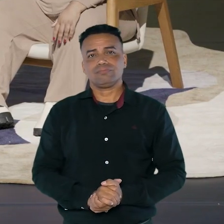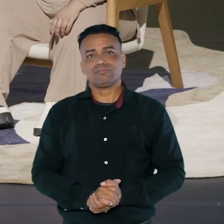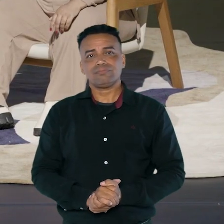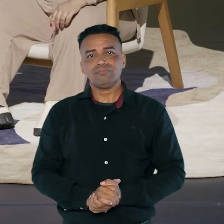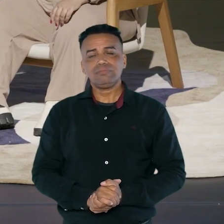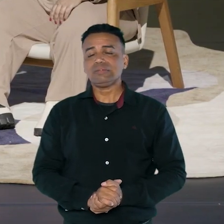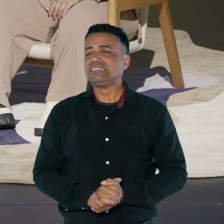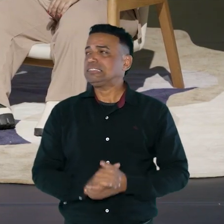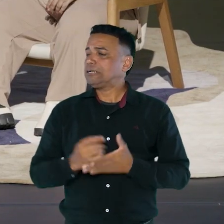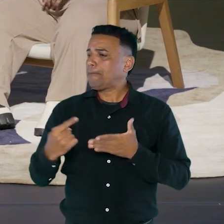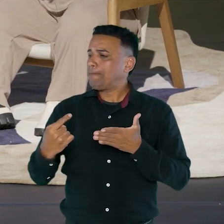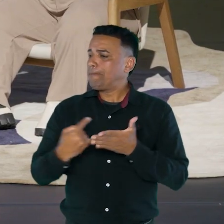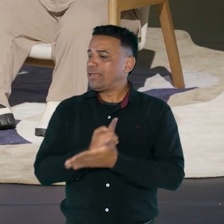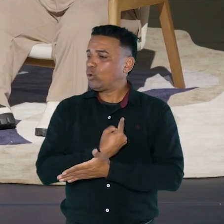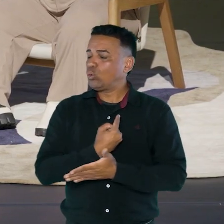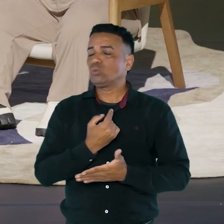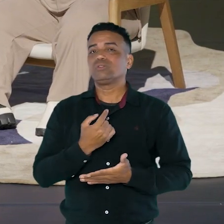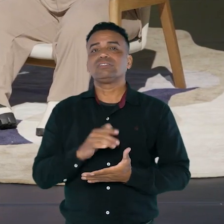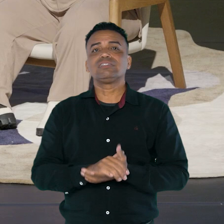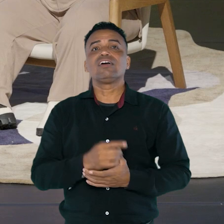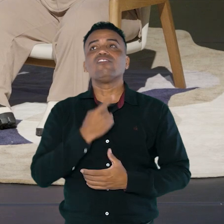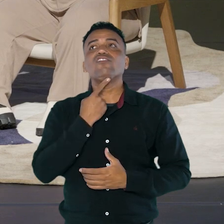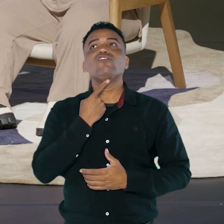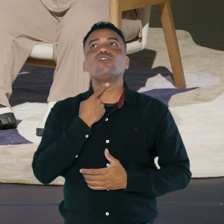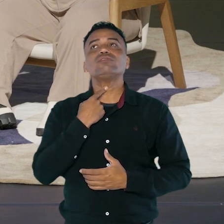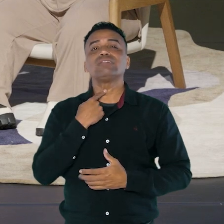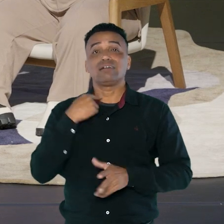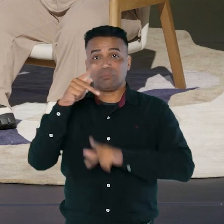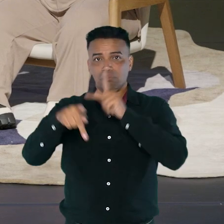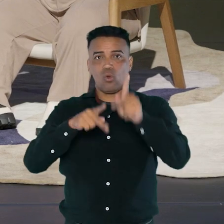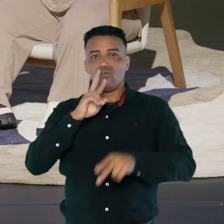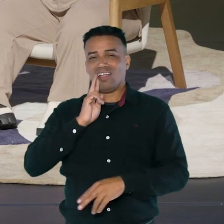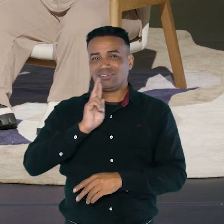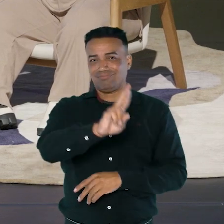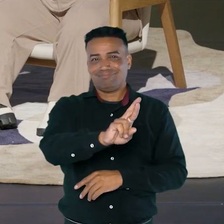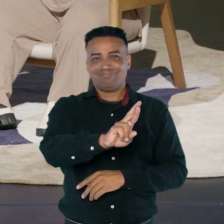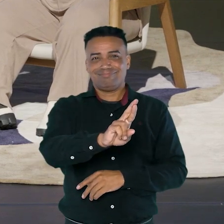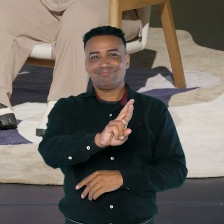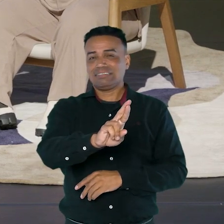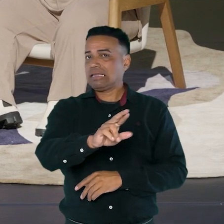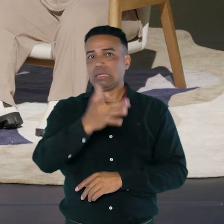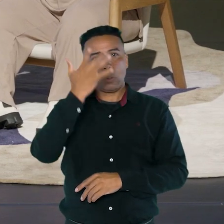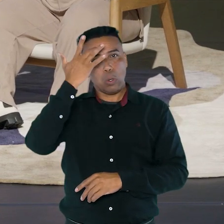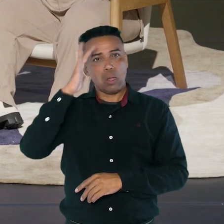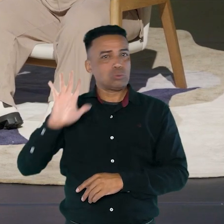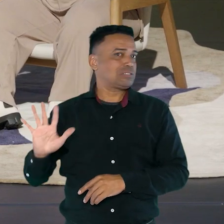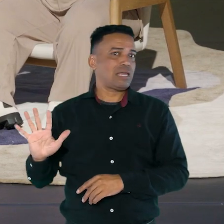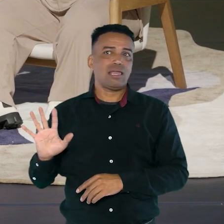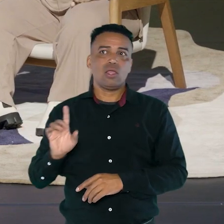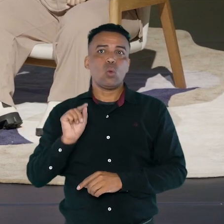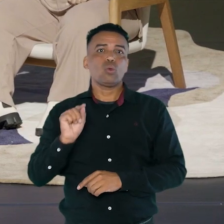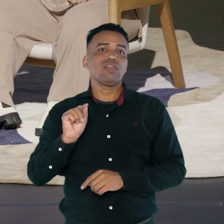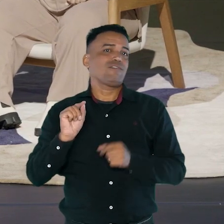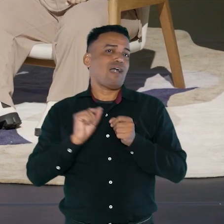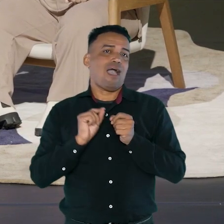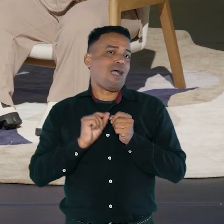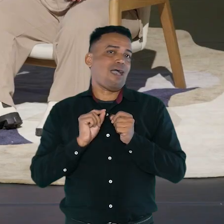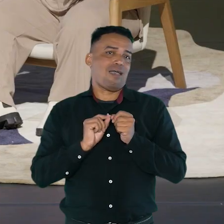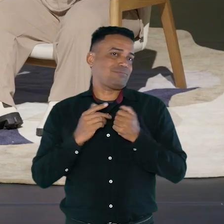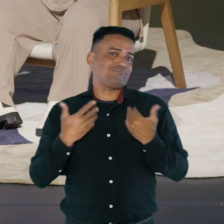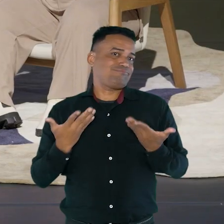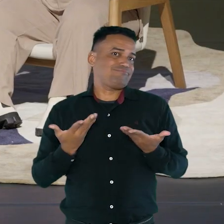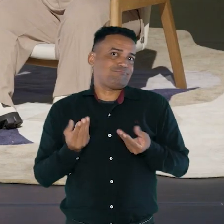Eu ouço essa pergunta e fico com vontade de jogar ela para o povo, porque eu não sei o que a gente vai